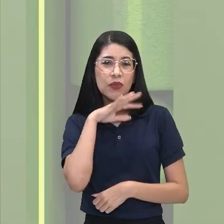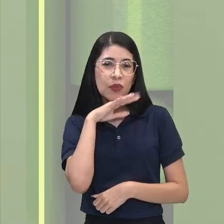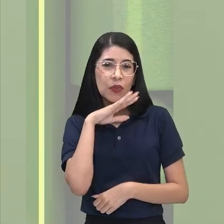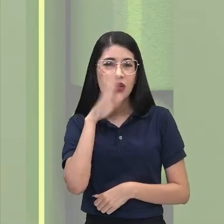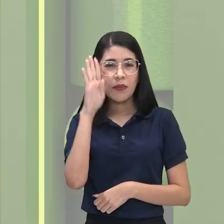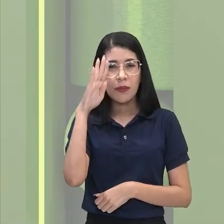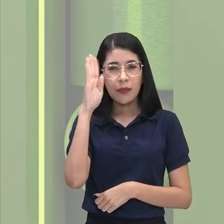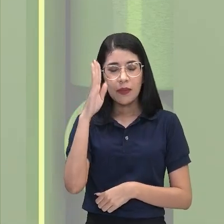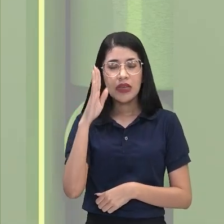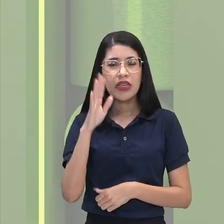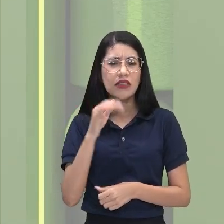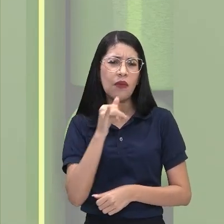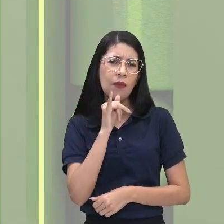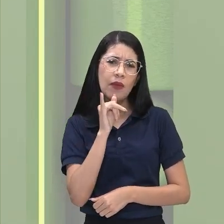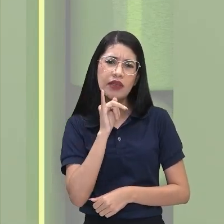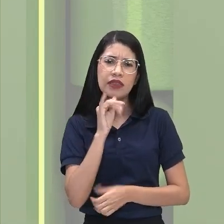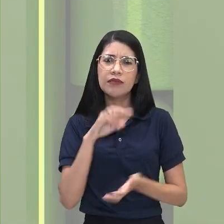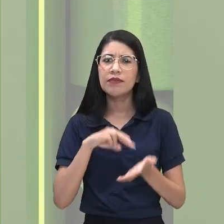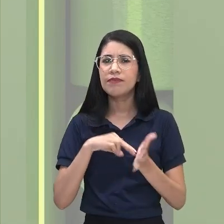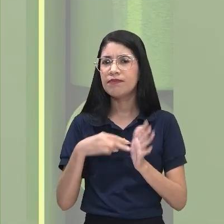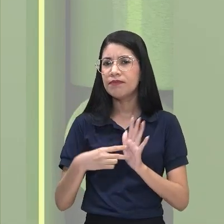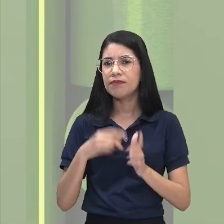que significa